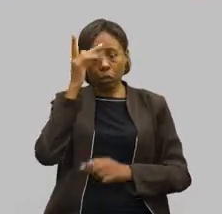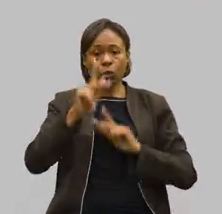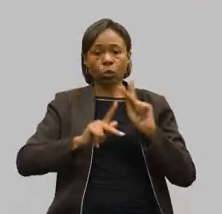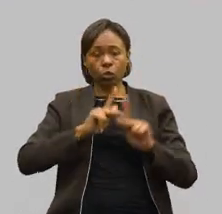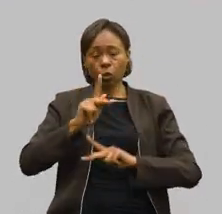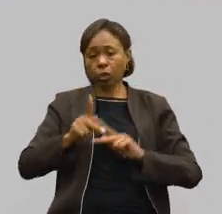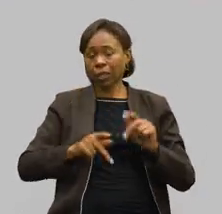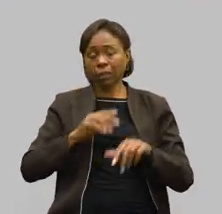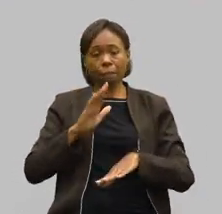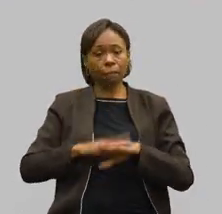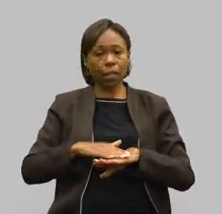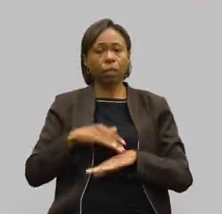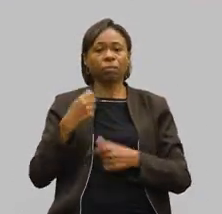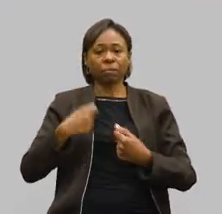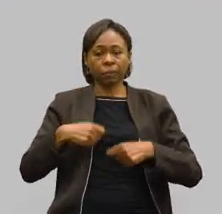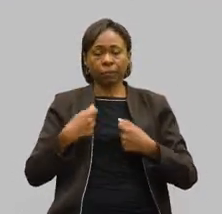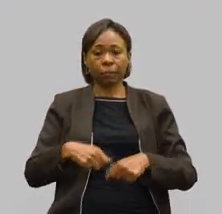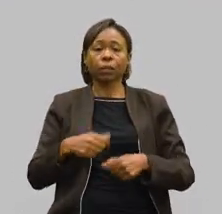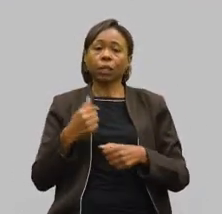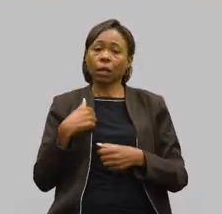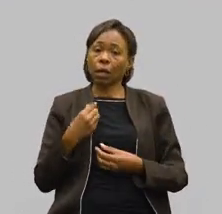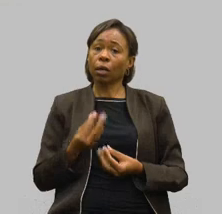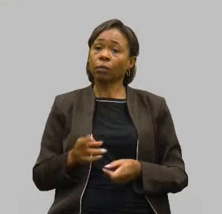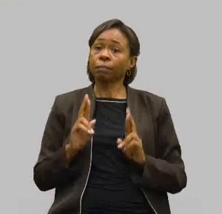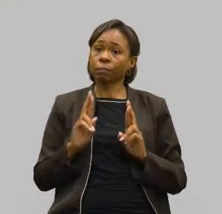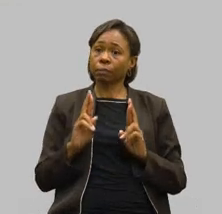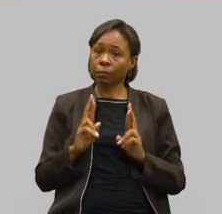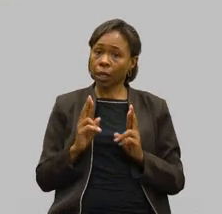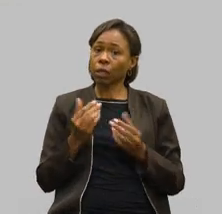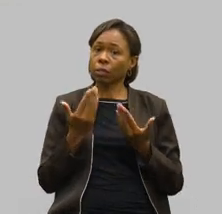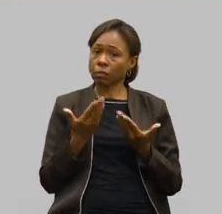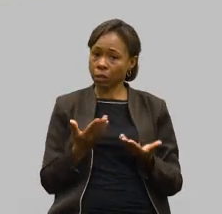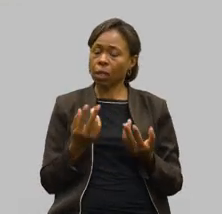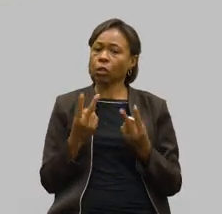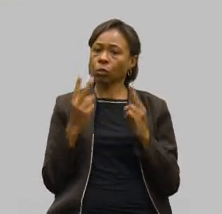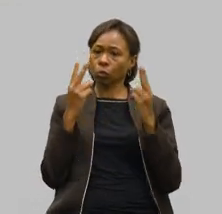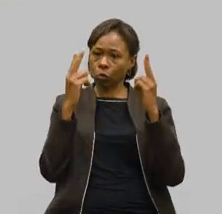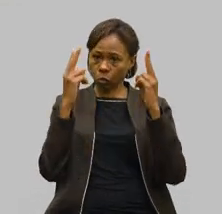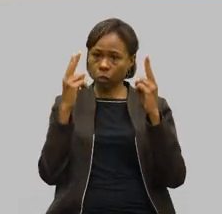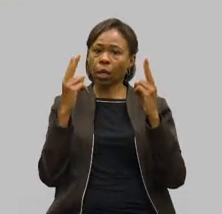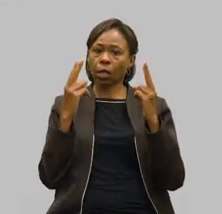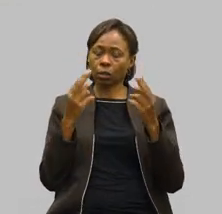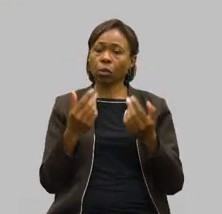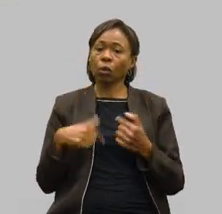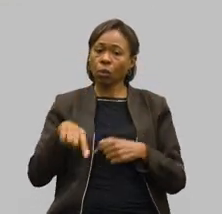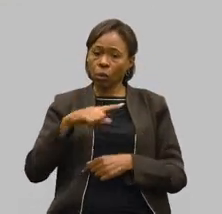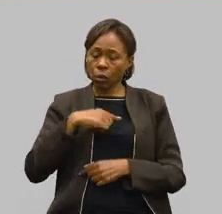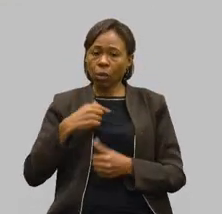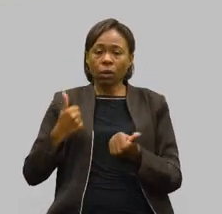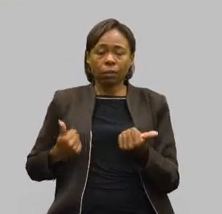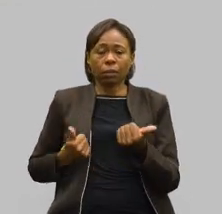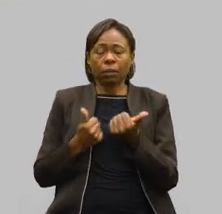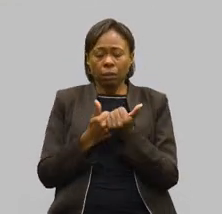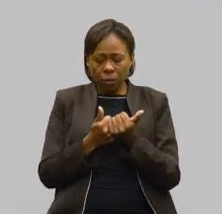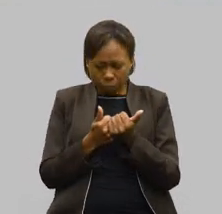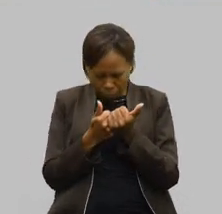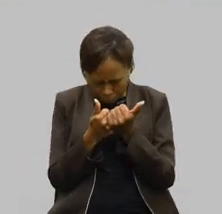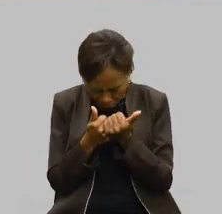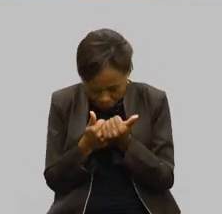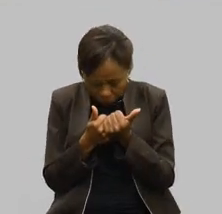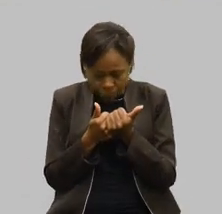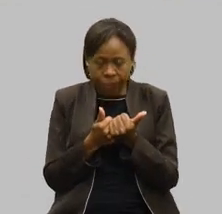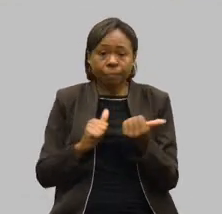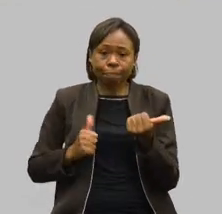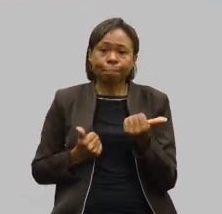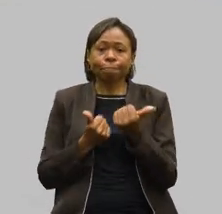reitero votos de sucesso né e conta conosco para que possamos cada vez mais eh contribuir